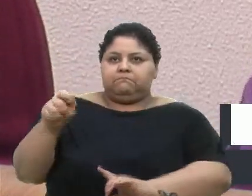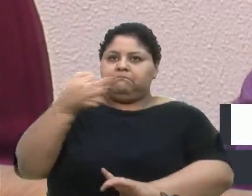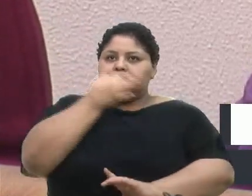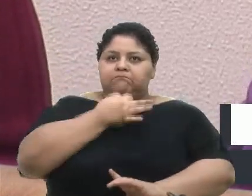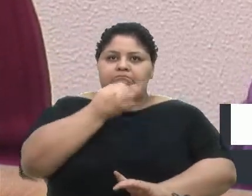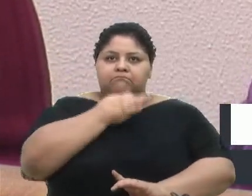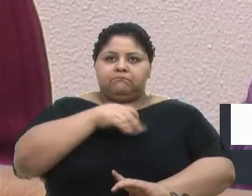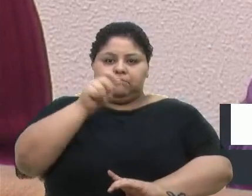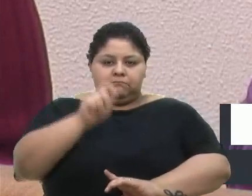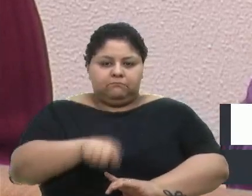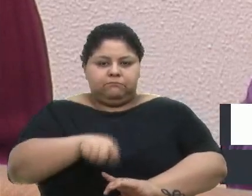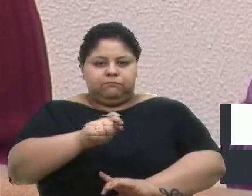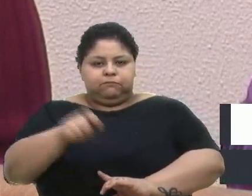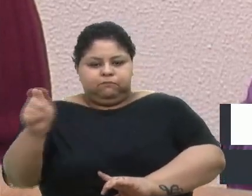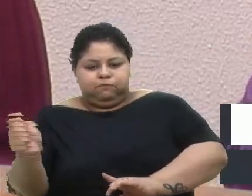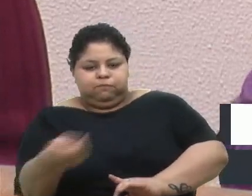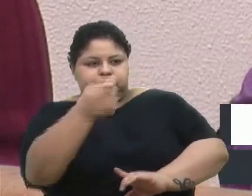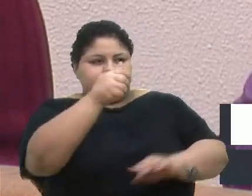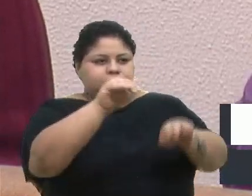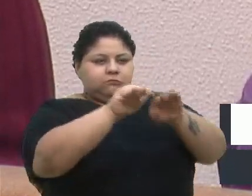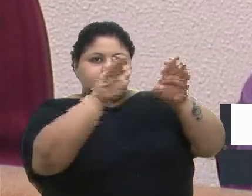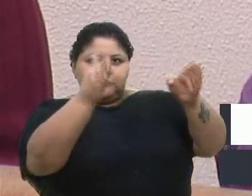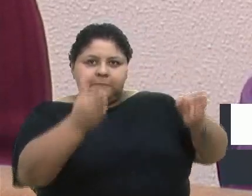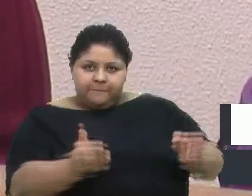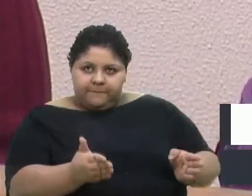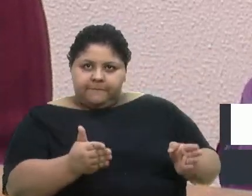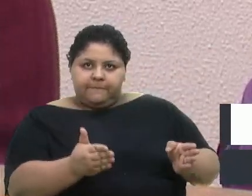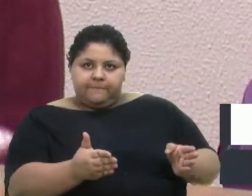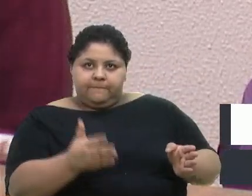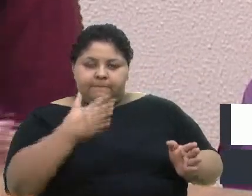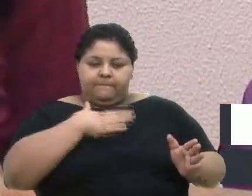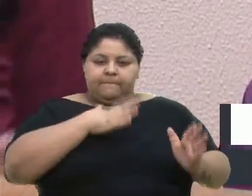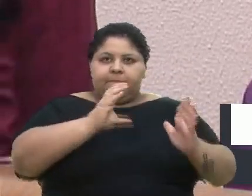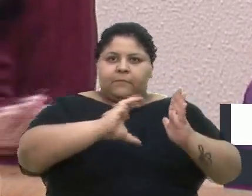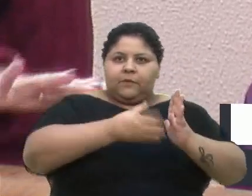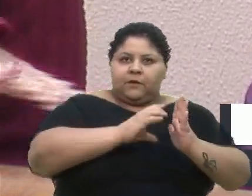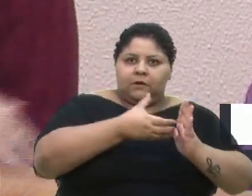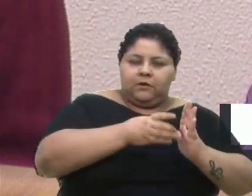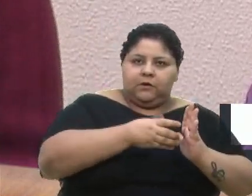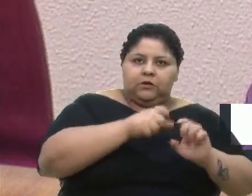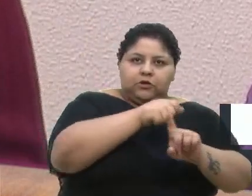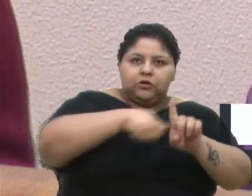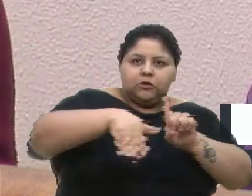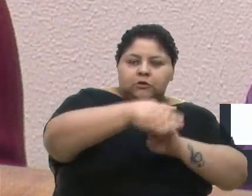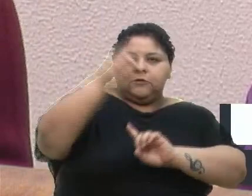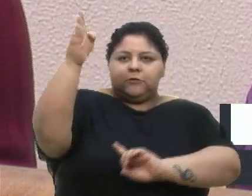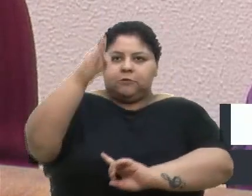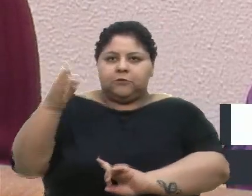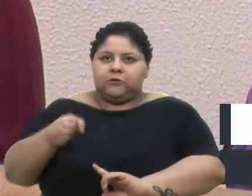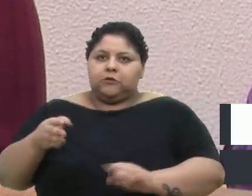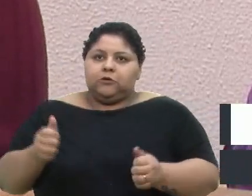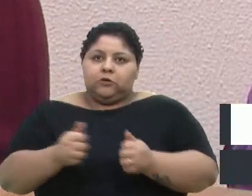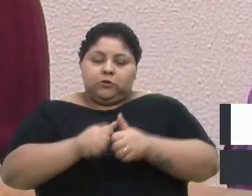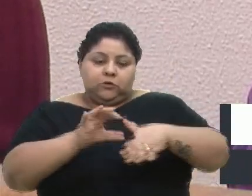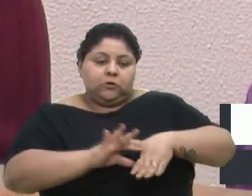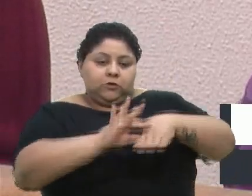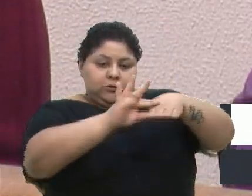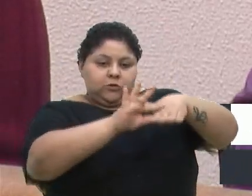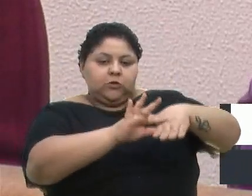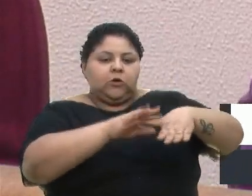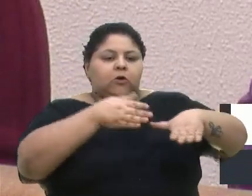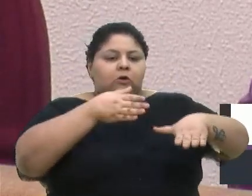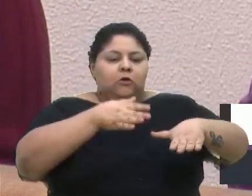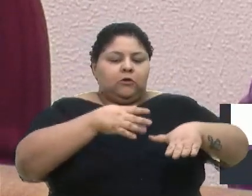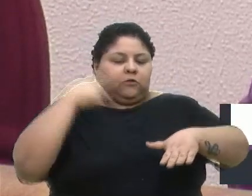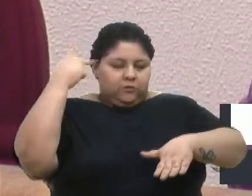Mesa, ACTM. A bancada do Partido Socialista Brasileiro, PSB, por meio do seu líder, que o presidente subscreve,